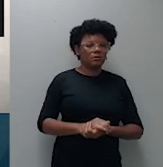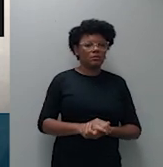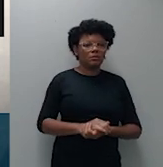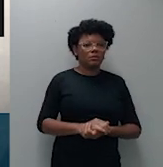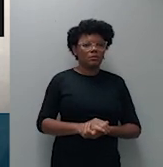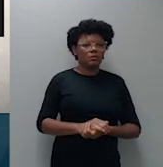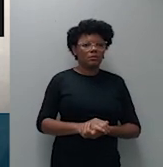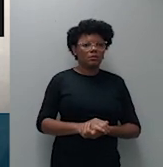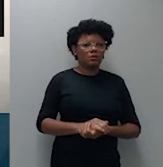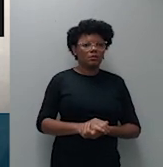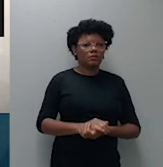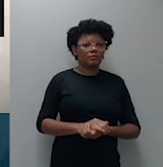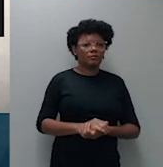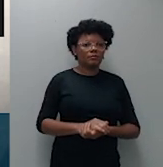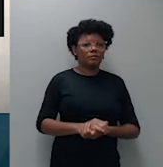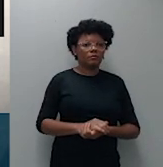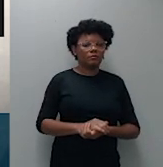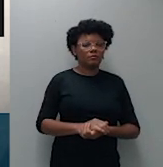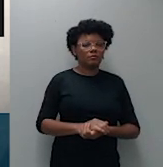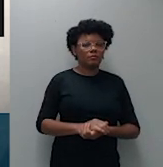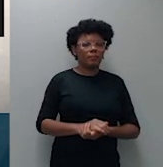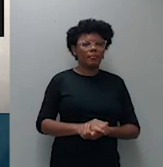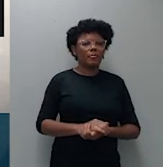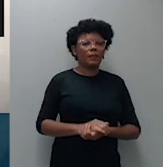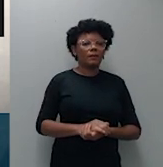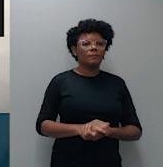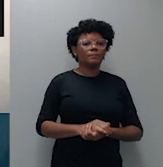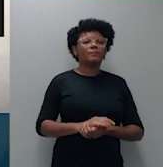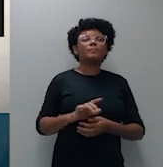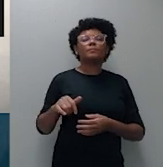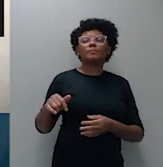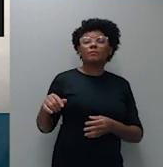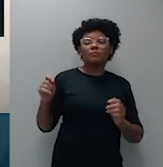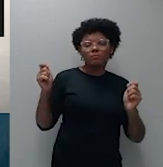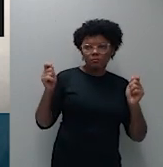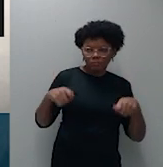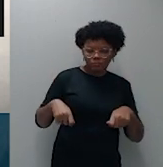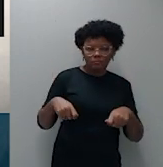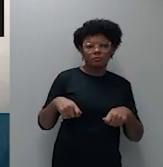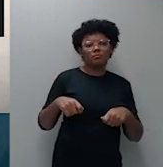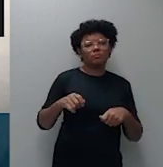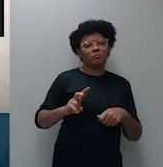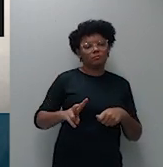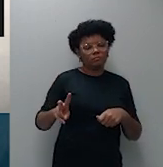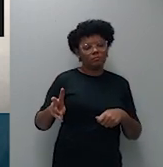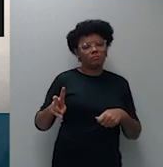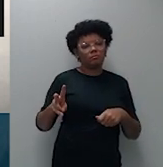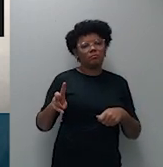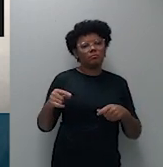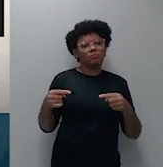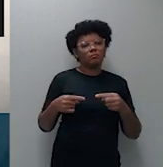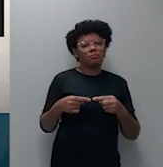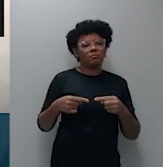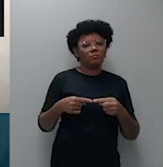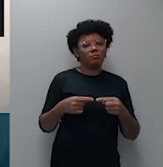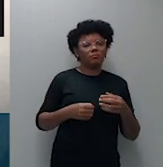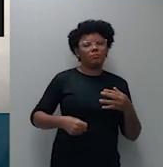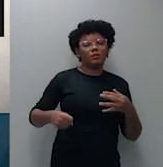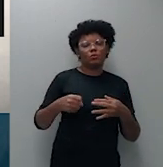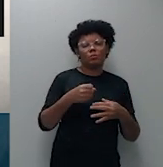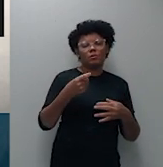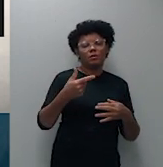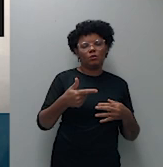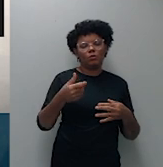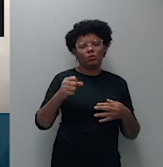eu digo aqui a subsistência de fundamento inatacado atual manter a conclusão do aresto impugnado apliquei